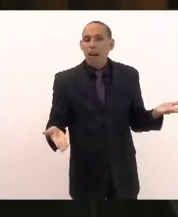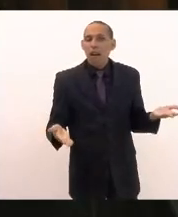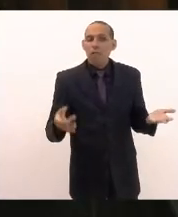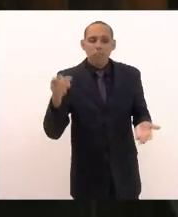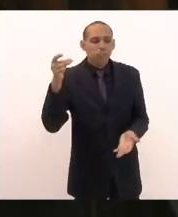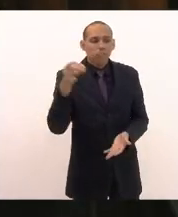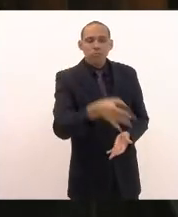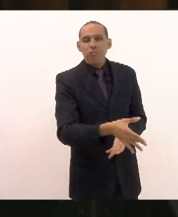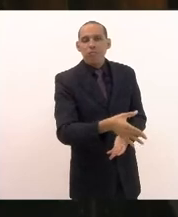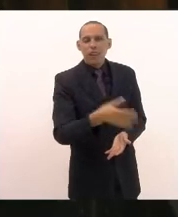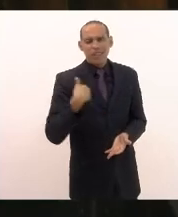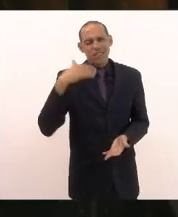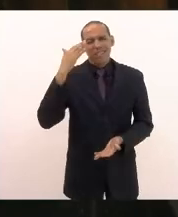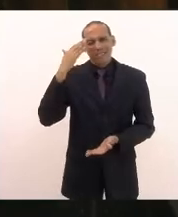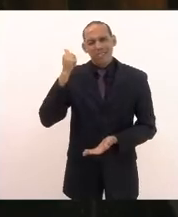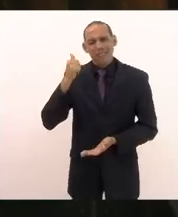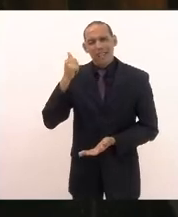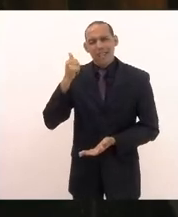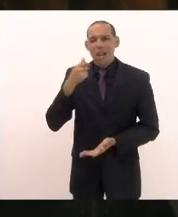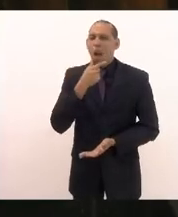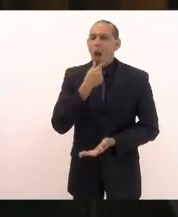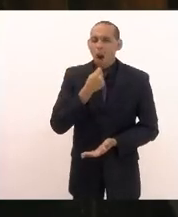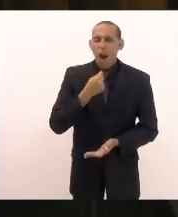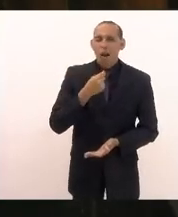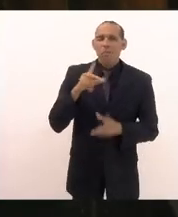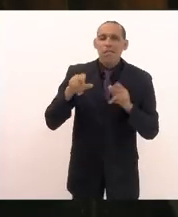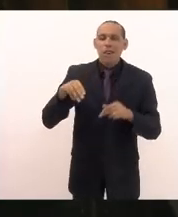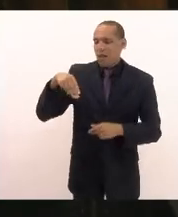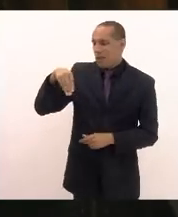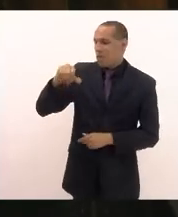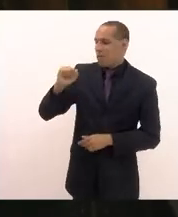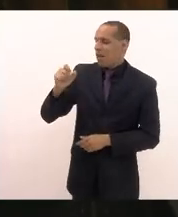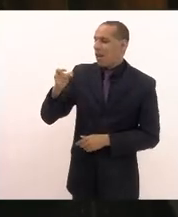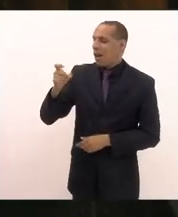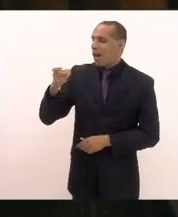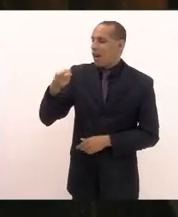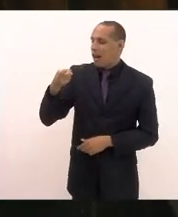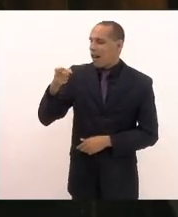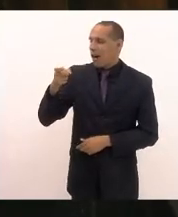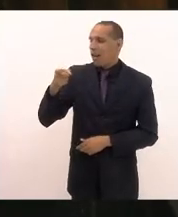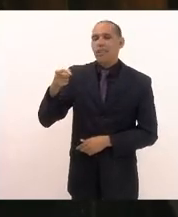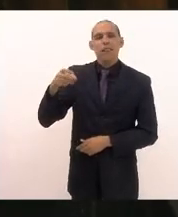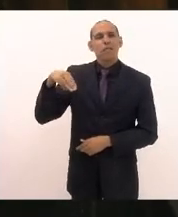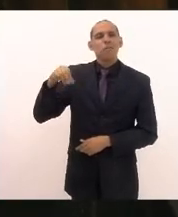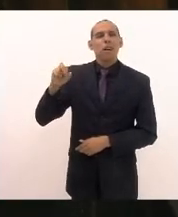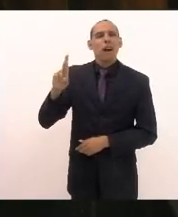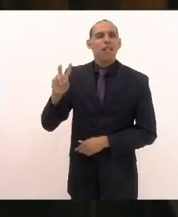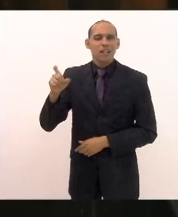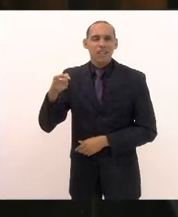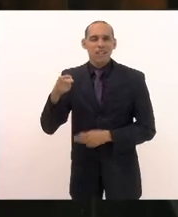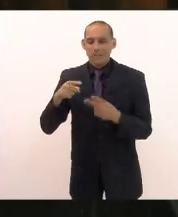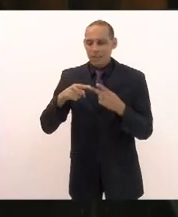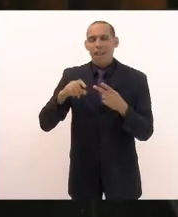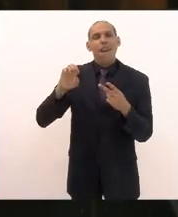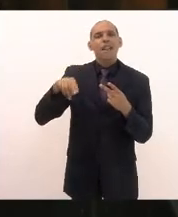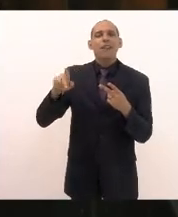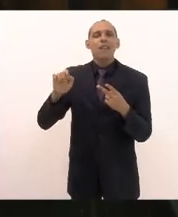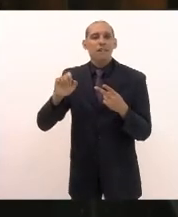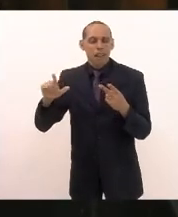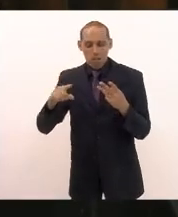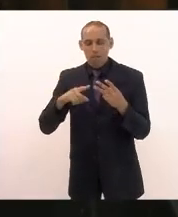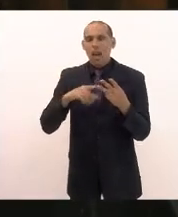sei que homens como Marx, como Engels, como Gramsci, como Paulo